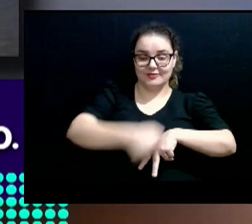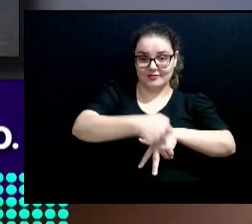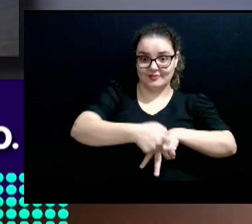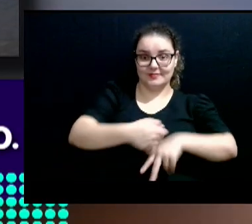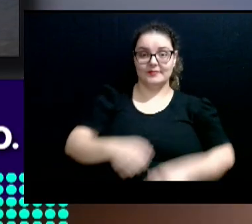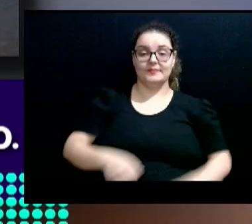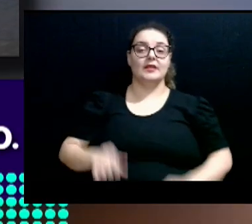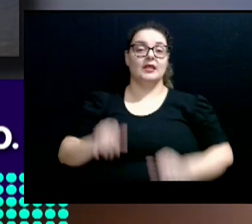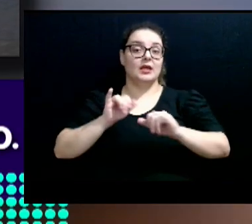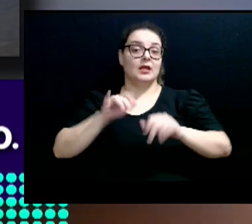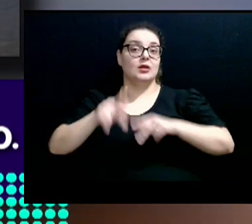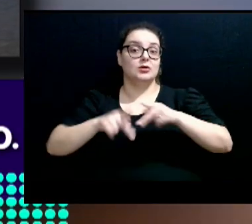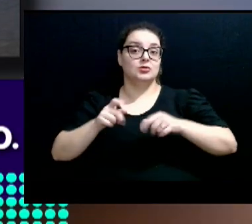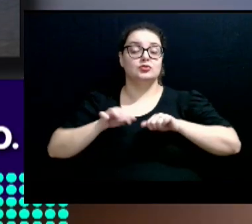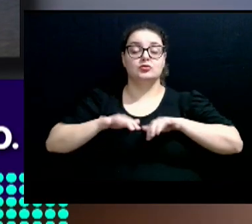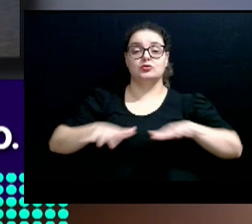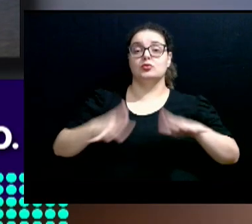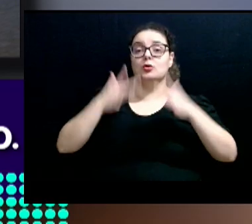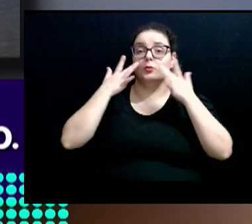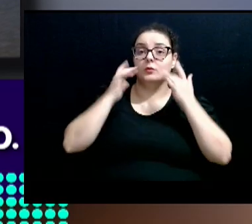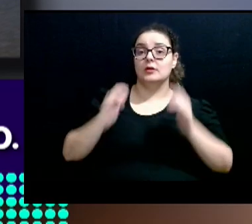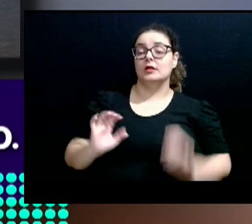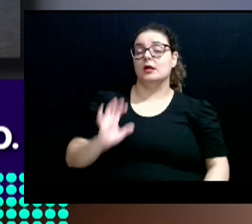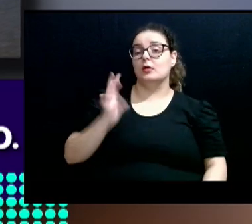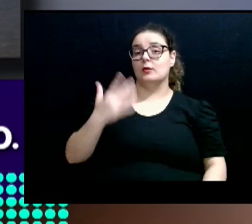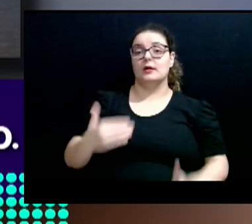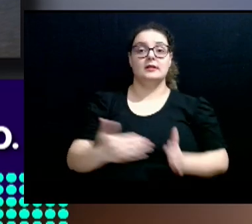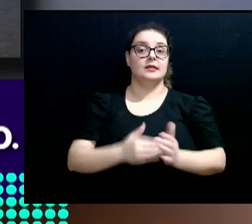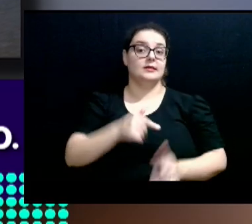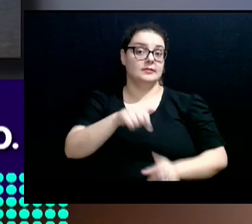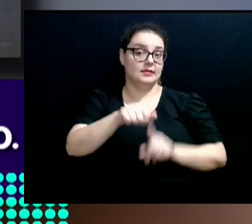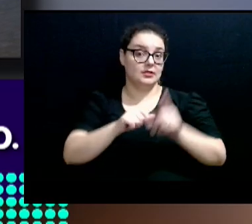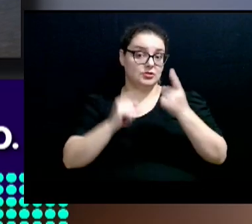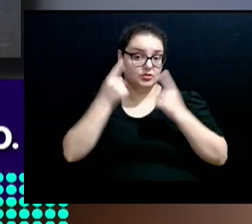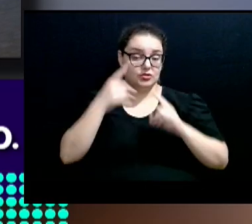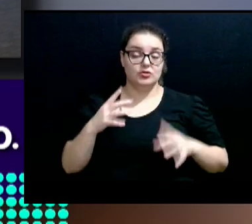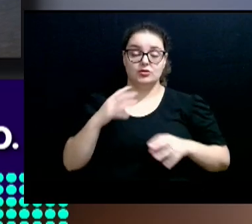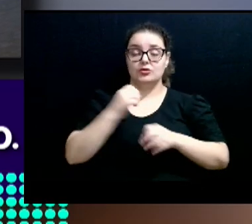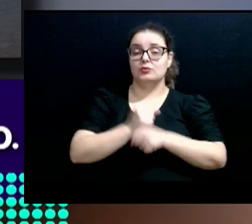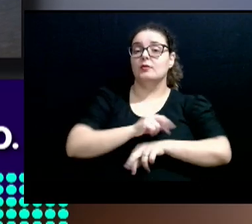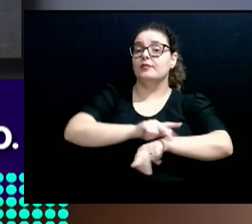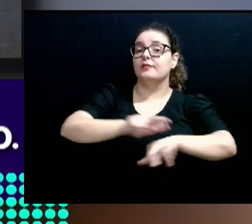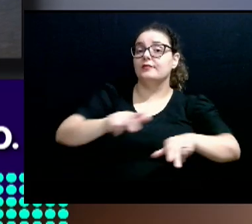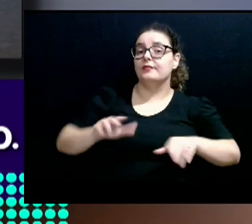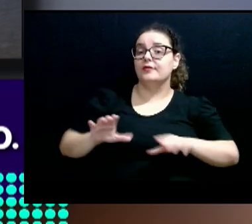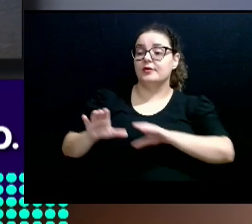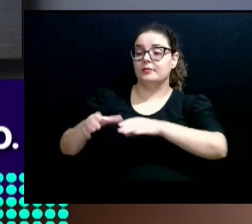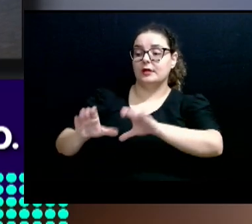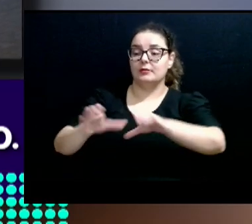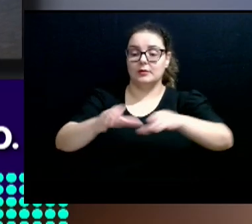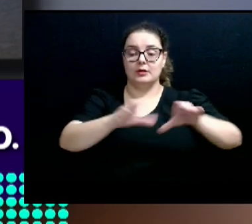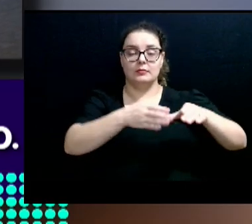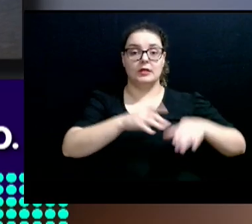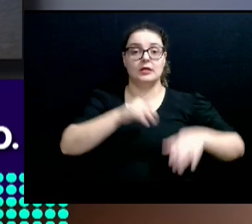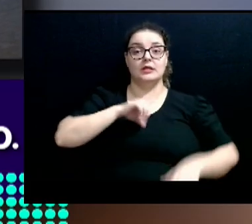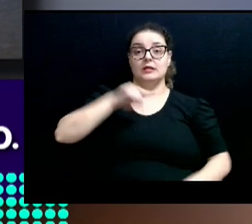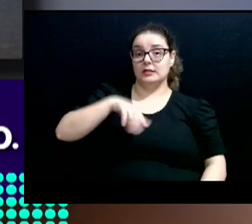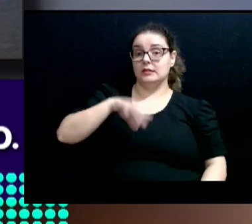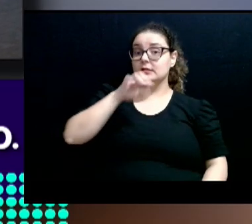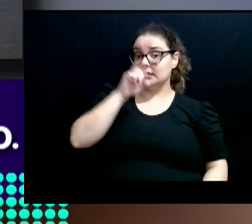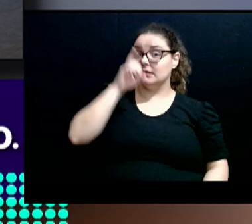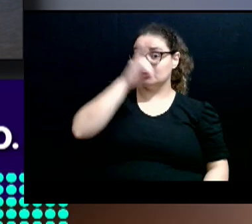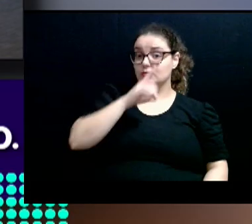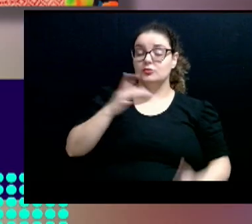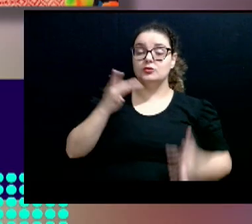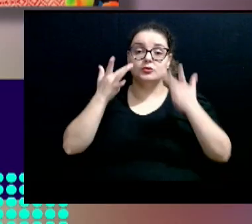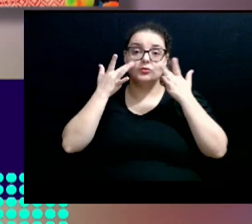teatro, que acontece até 7 de fevereiro e reúne diversas companhias, tem neste fim de semana no Teatro